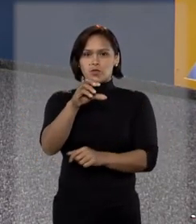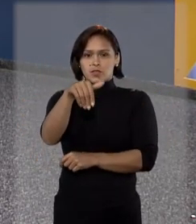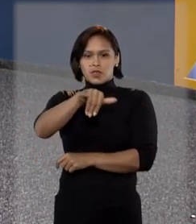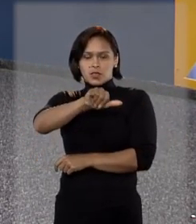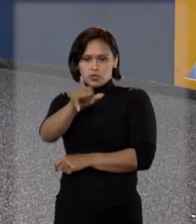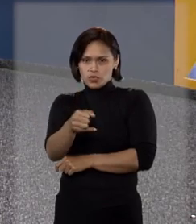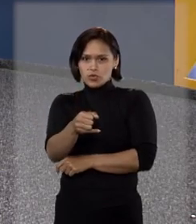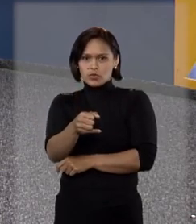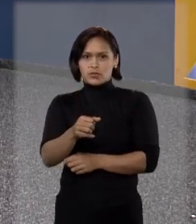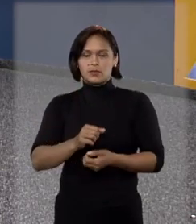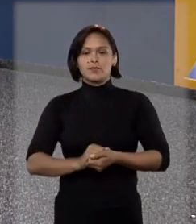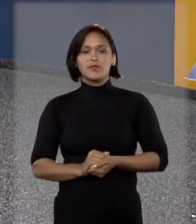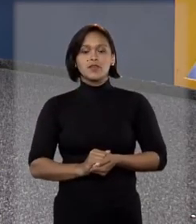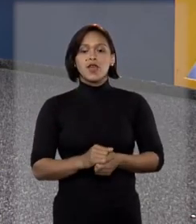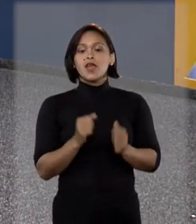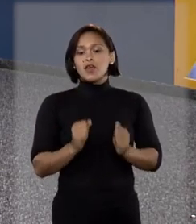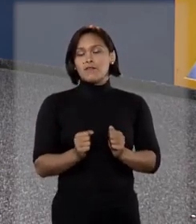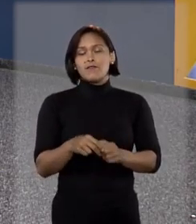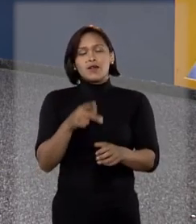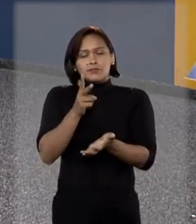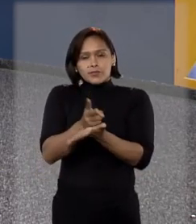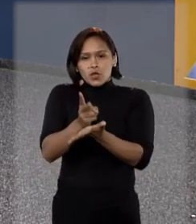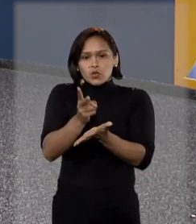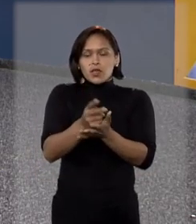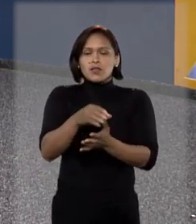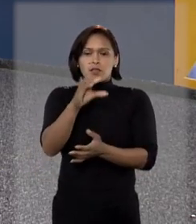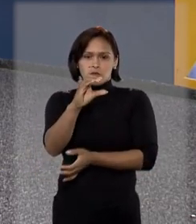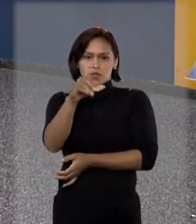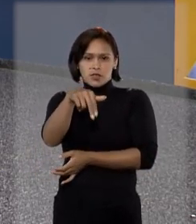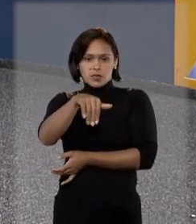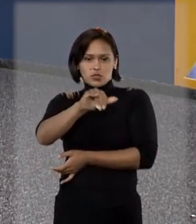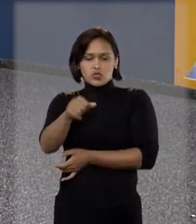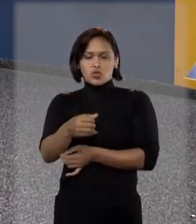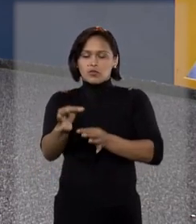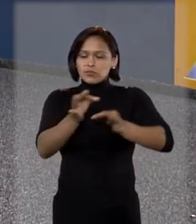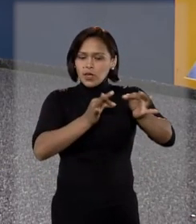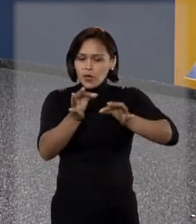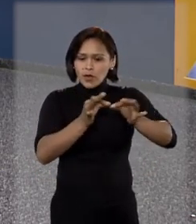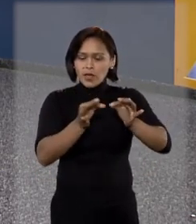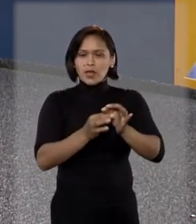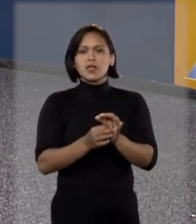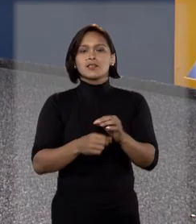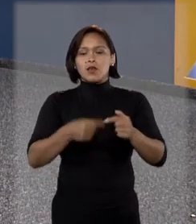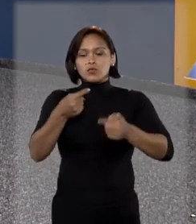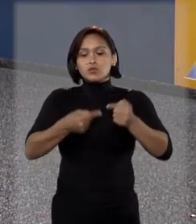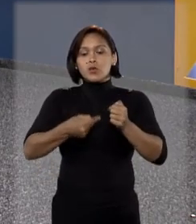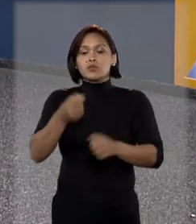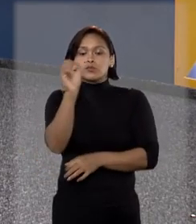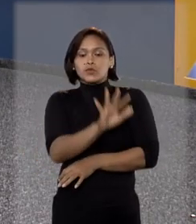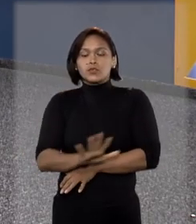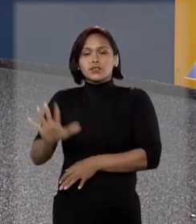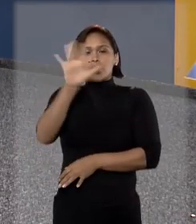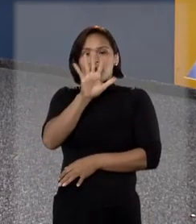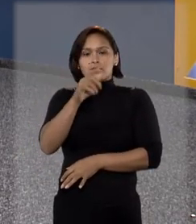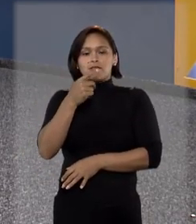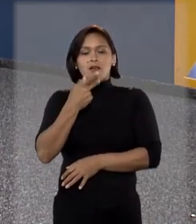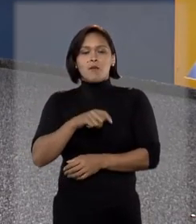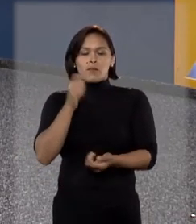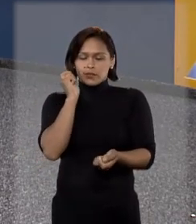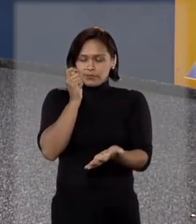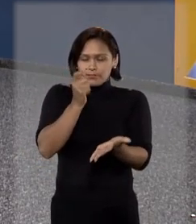Conselho Nacional de Justiça e vai subsidiar o CNJ na elaboração de uma política nacional para o cumprimento